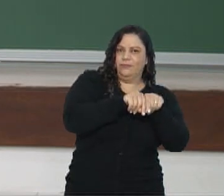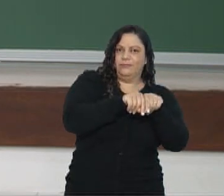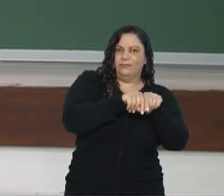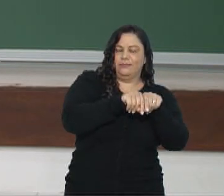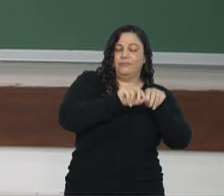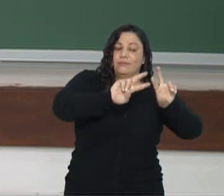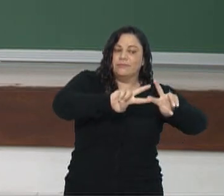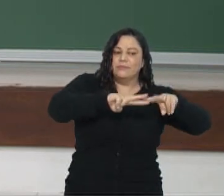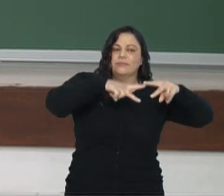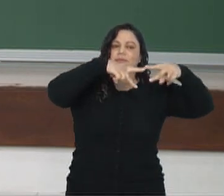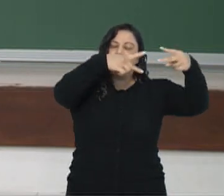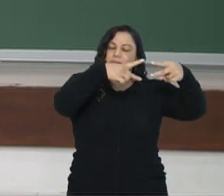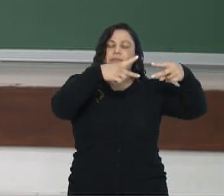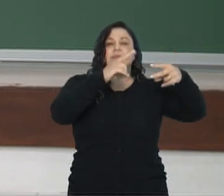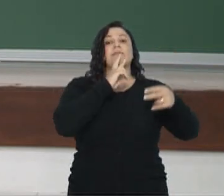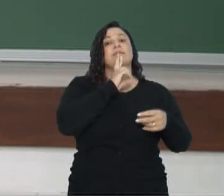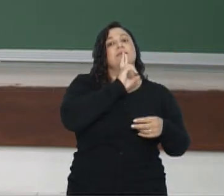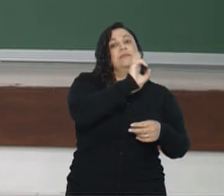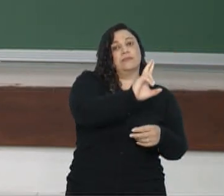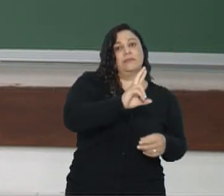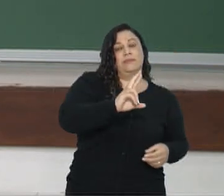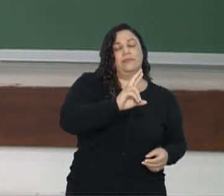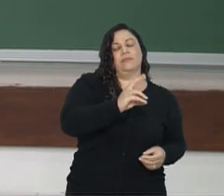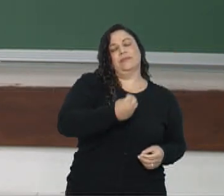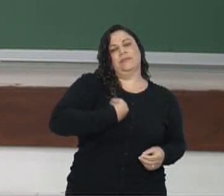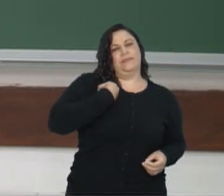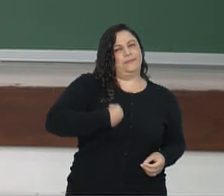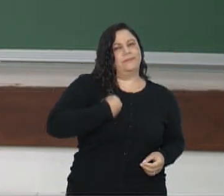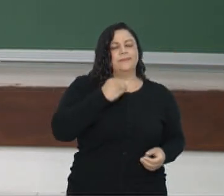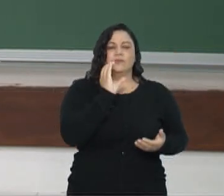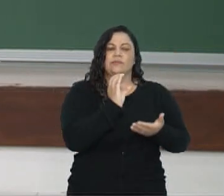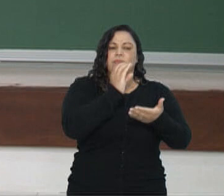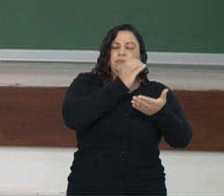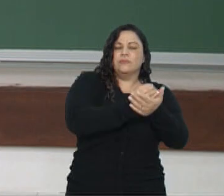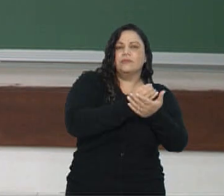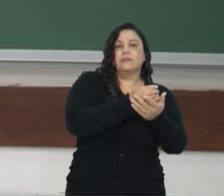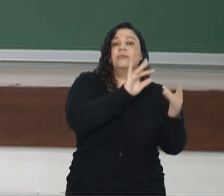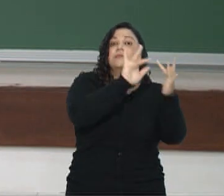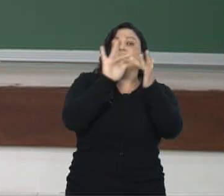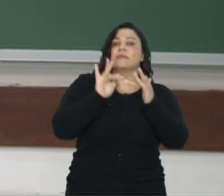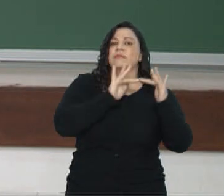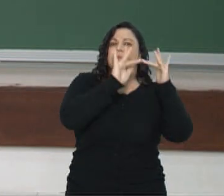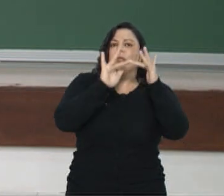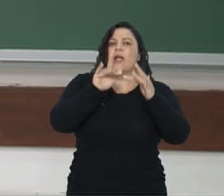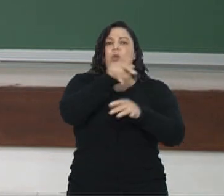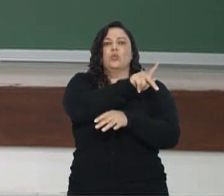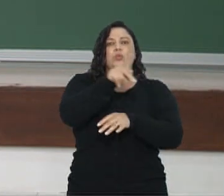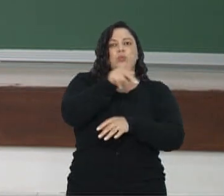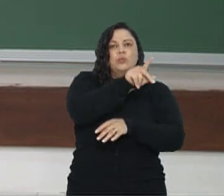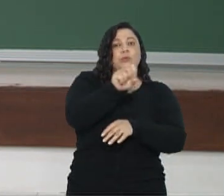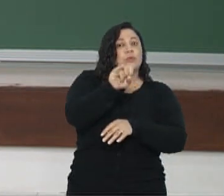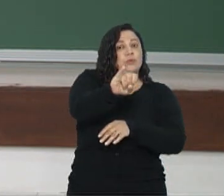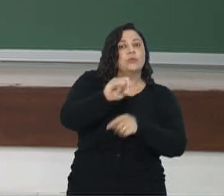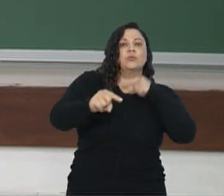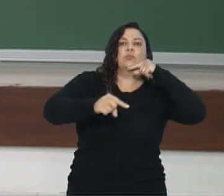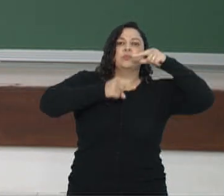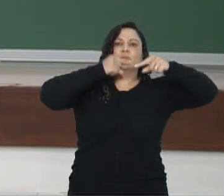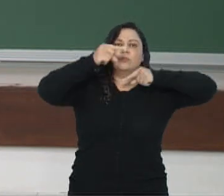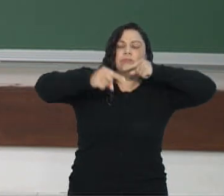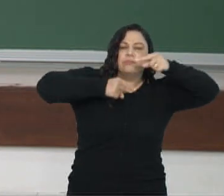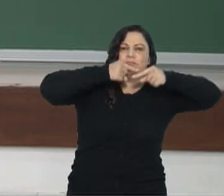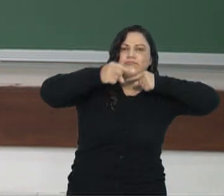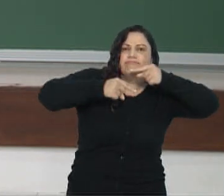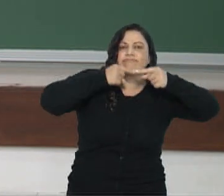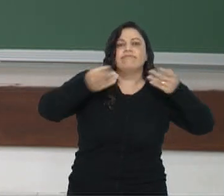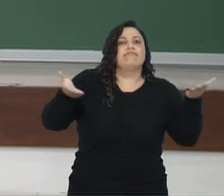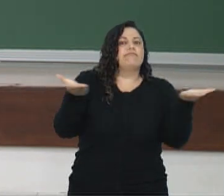chamada obrigatória. Assim como, claro, entre em contato com o professor de vocês, caso haja alguma dúvida, algum questionamento sobre